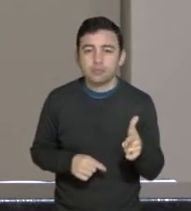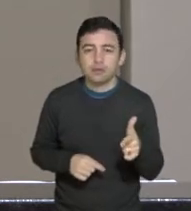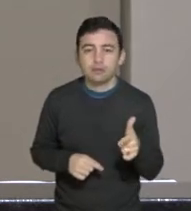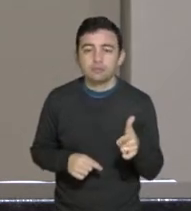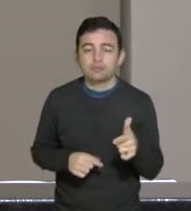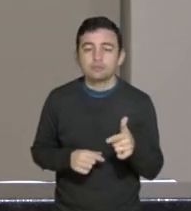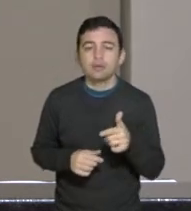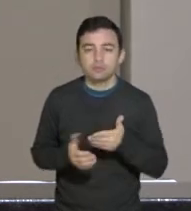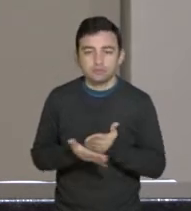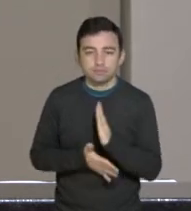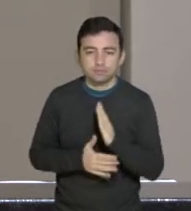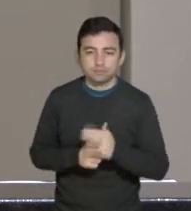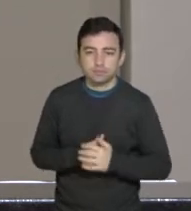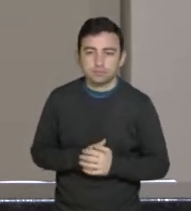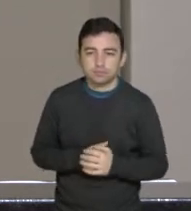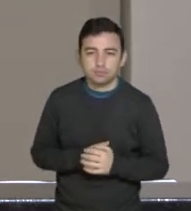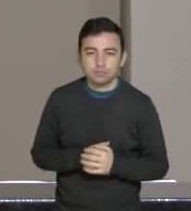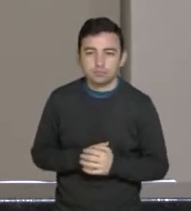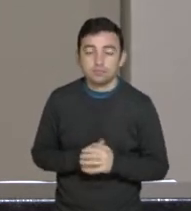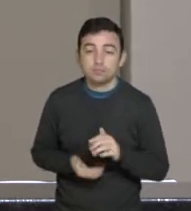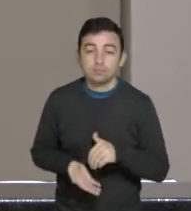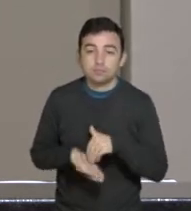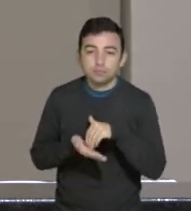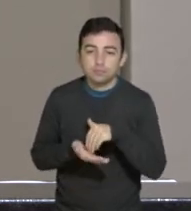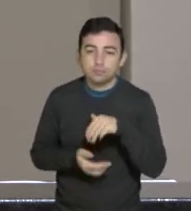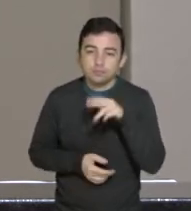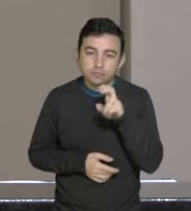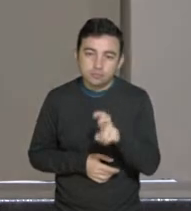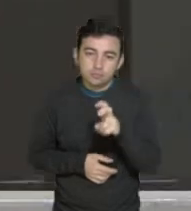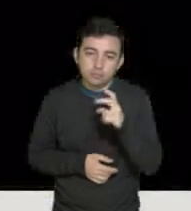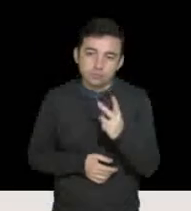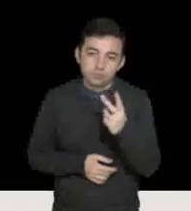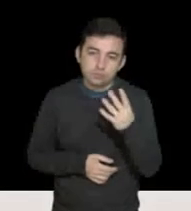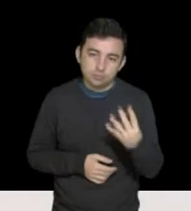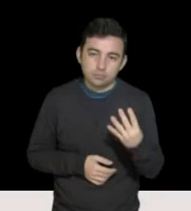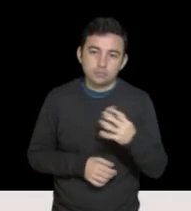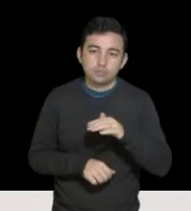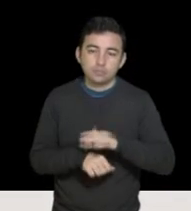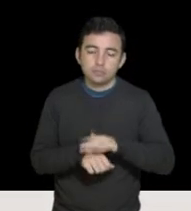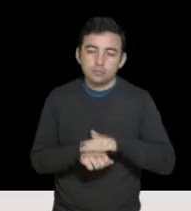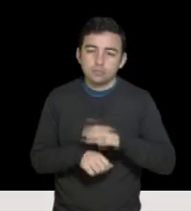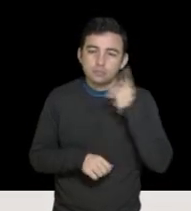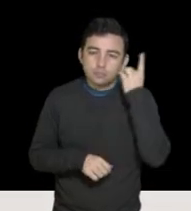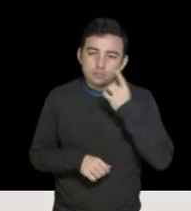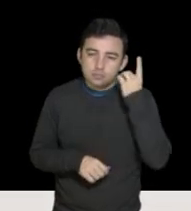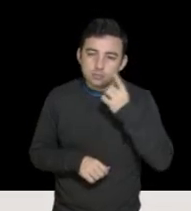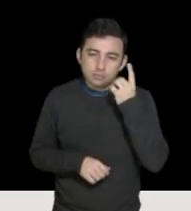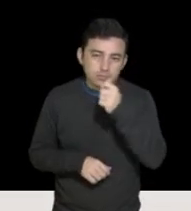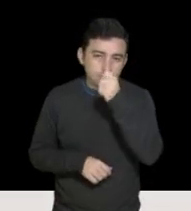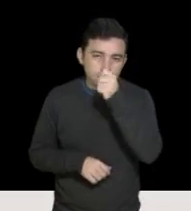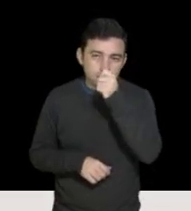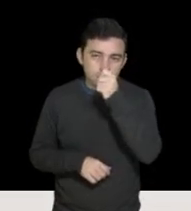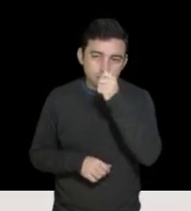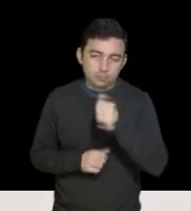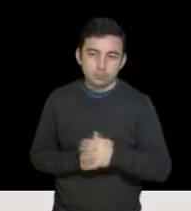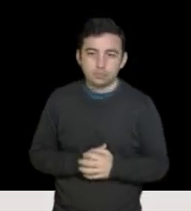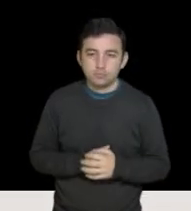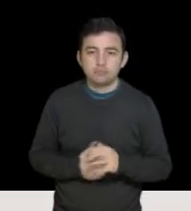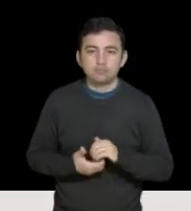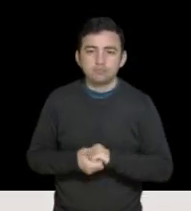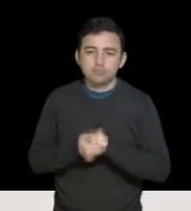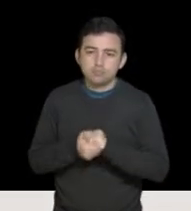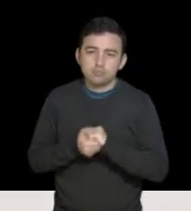votação, aprovada. Moção 524, deputado João Amin,